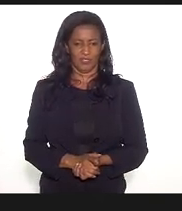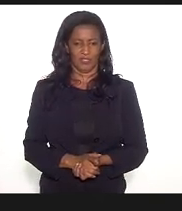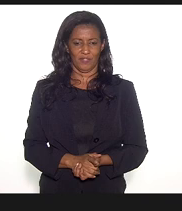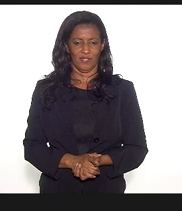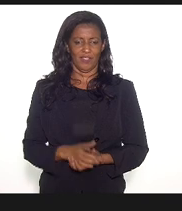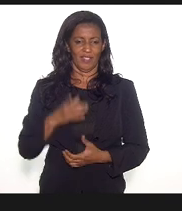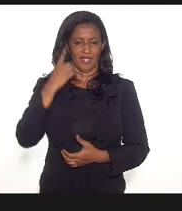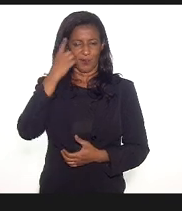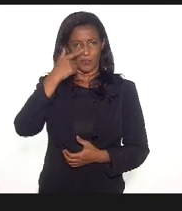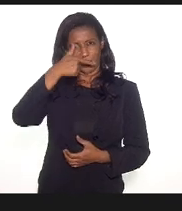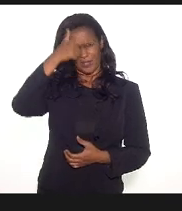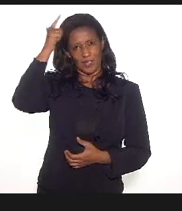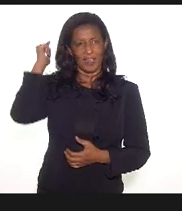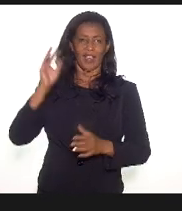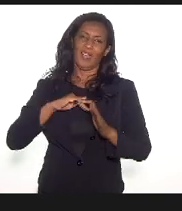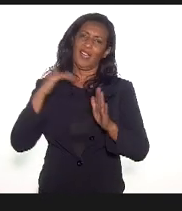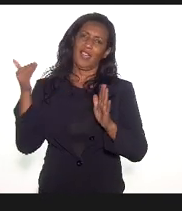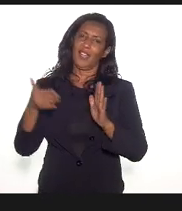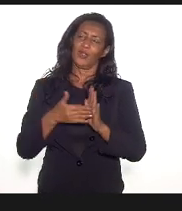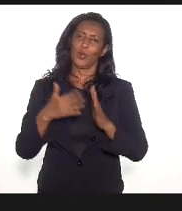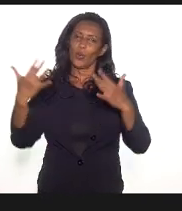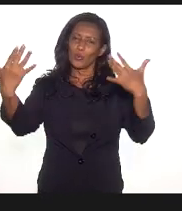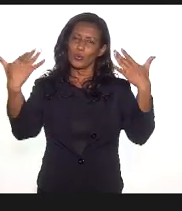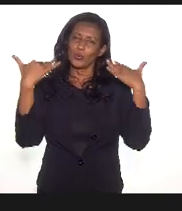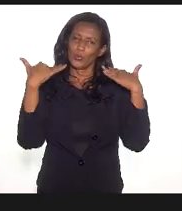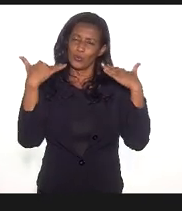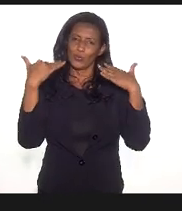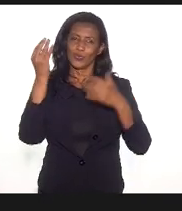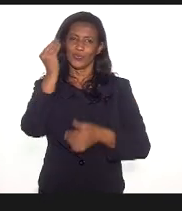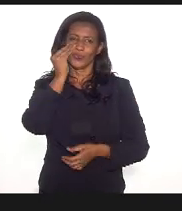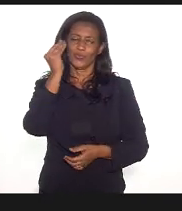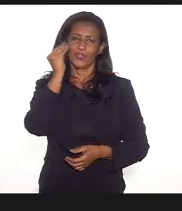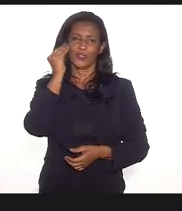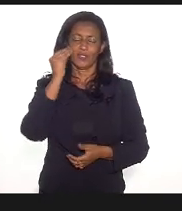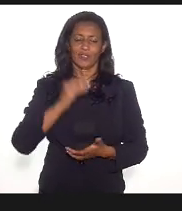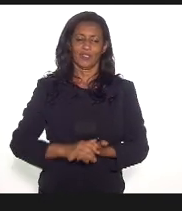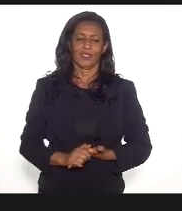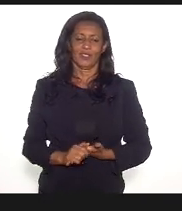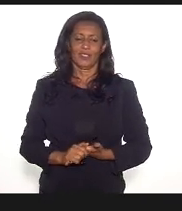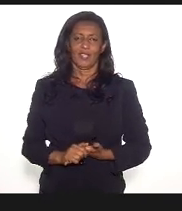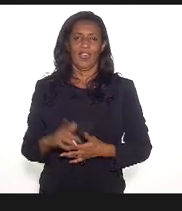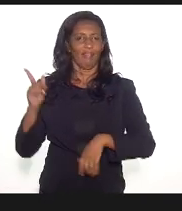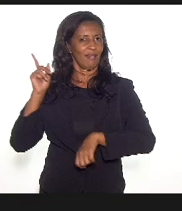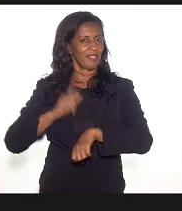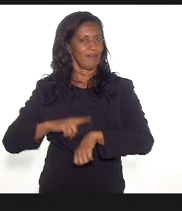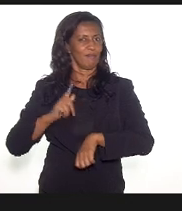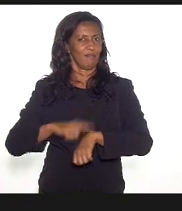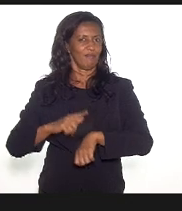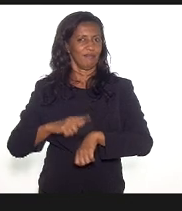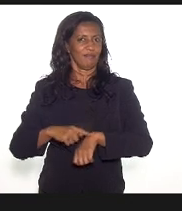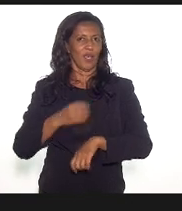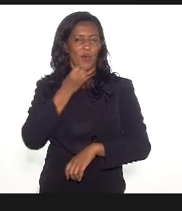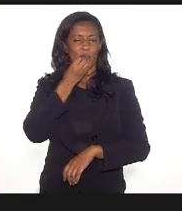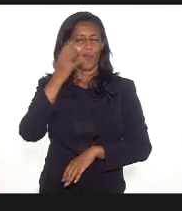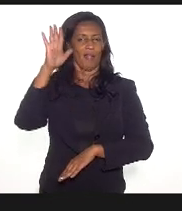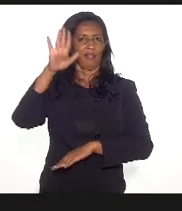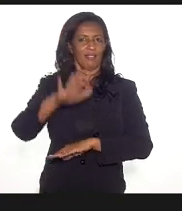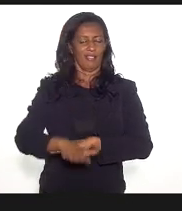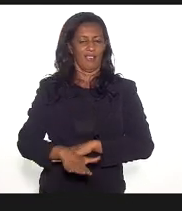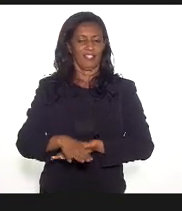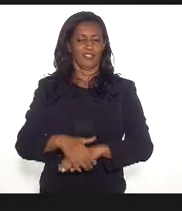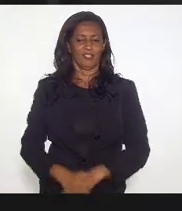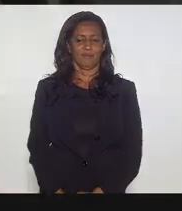Luiz Paulo, a todos os espectadores que nos assistem, a todos que estão conosco até este momento. Uma boa tarde.